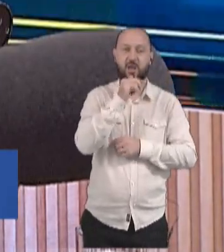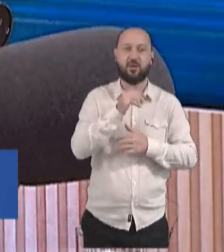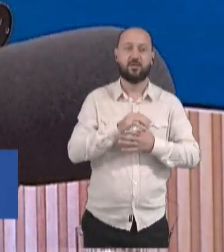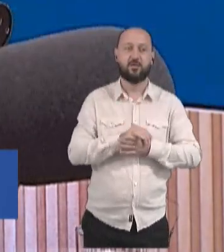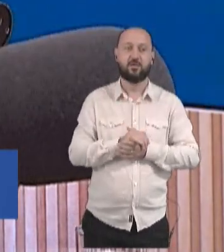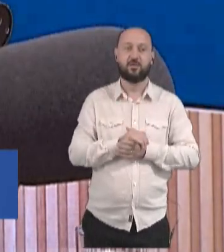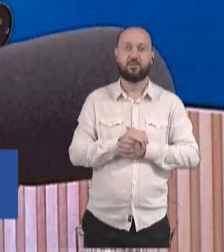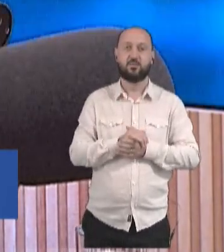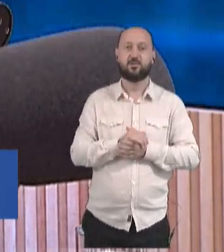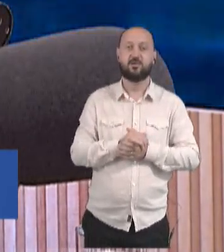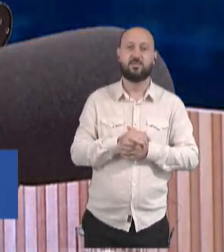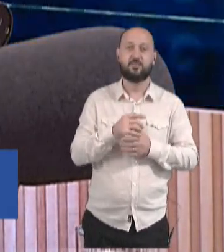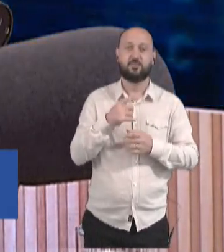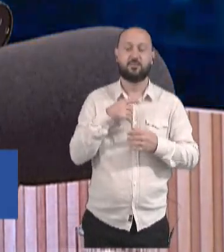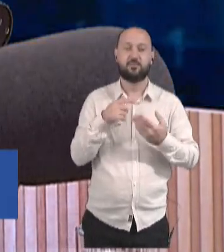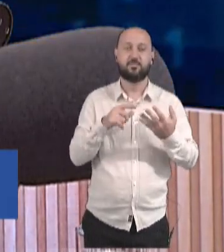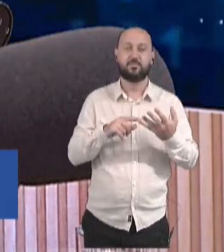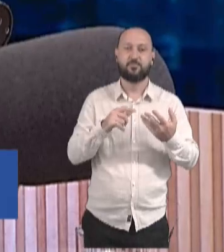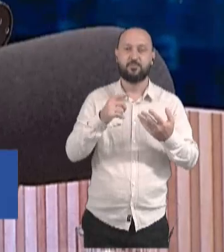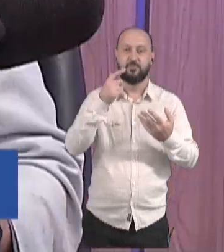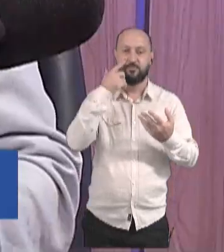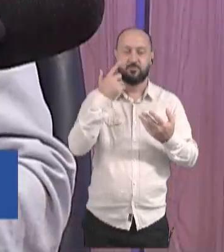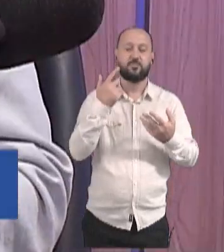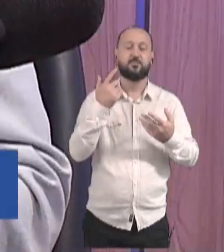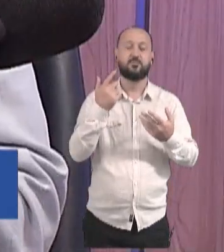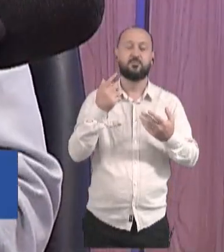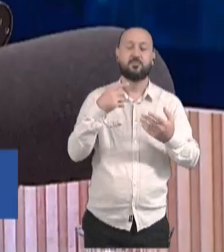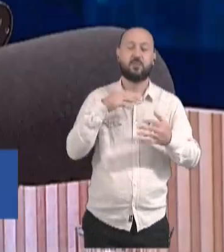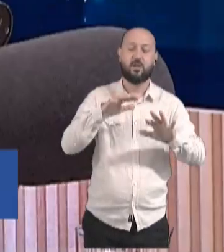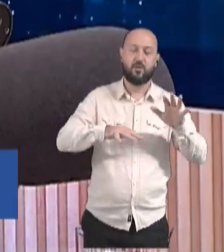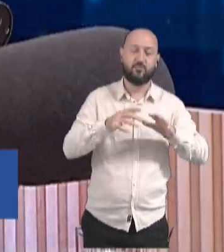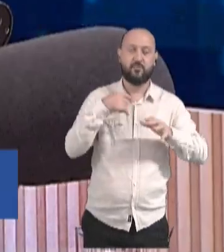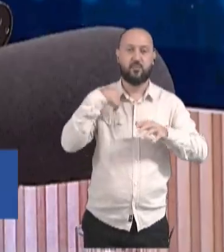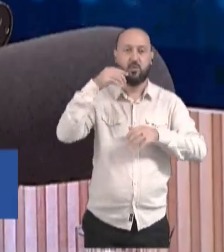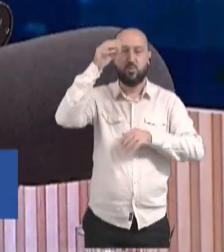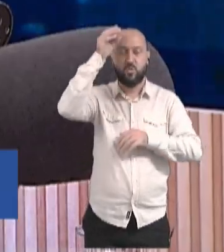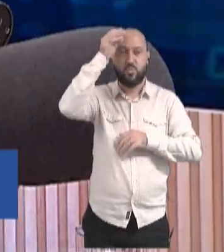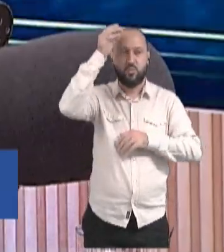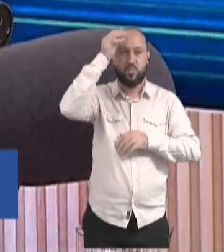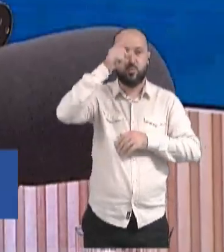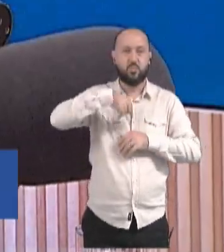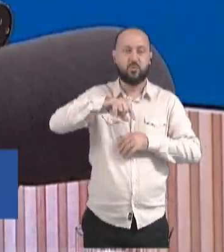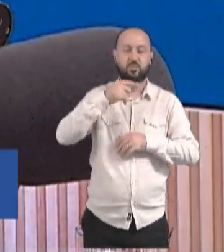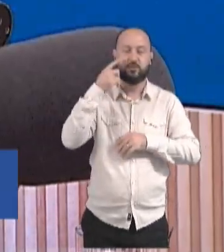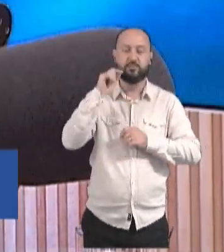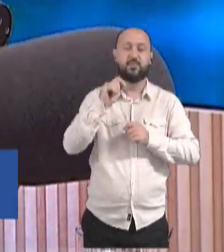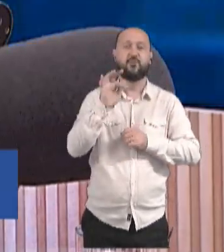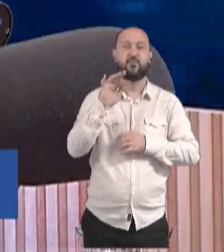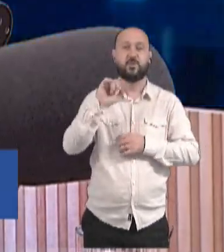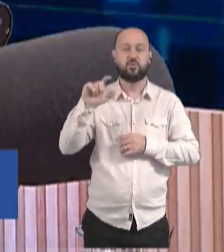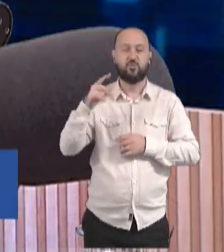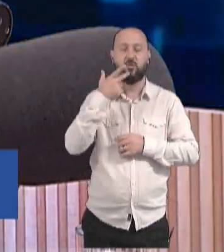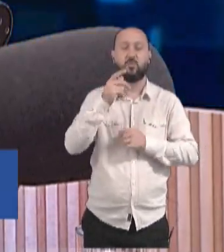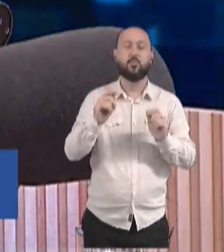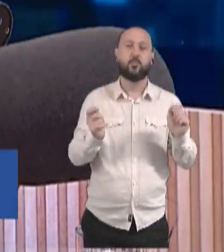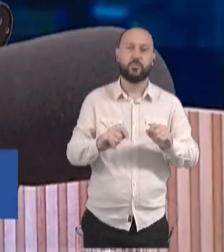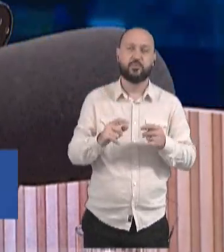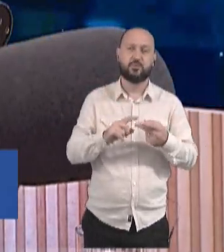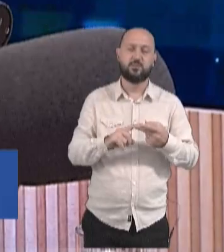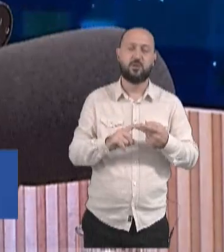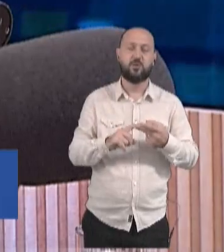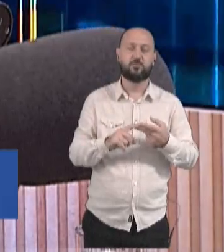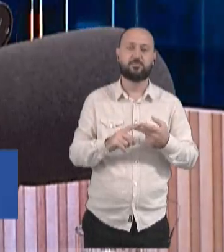e também da economia. Buscar, né, os consensos. Buscar o consenso. E o Leonardo também, do IMASU, falou que é possível. Você vê